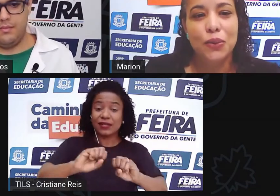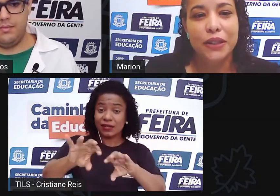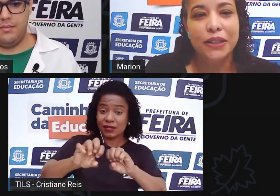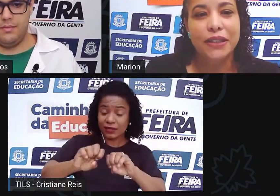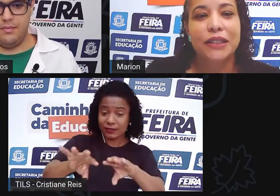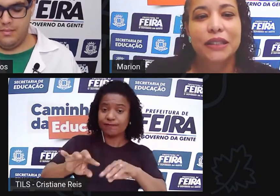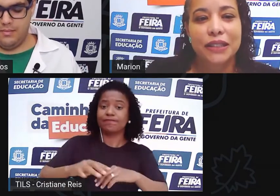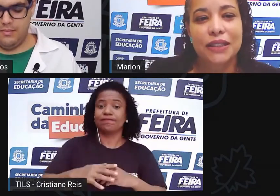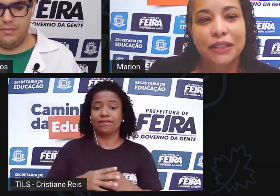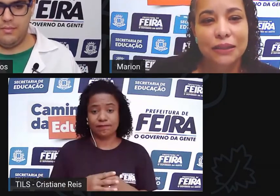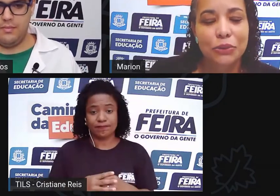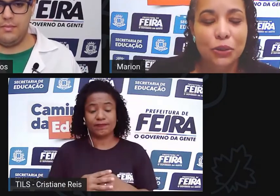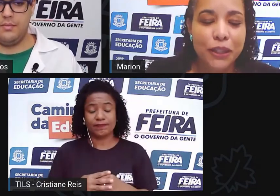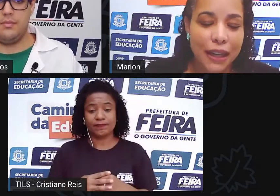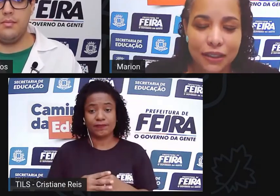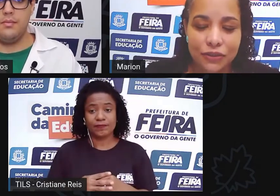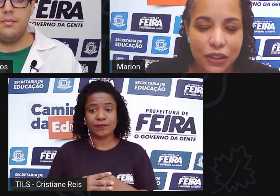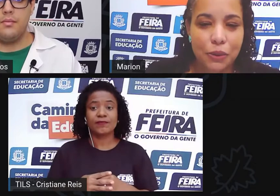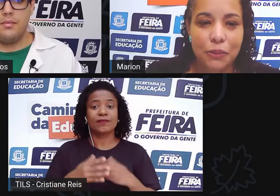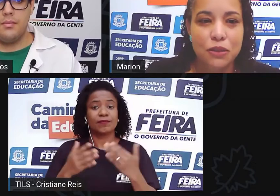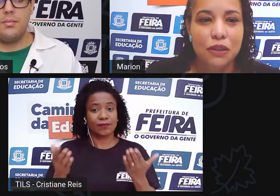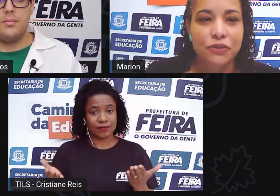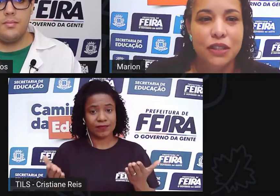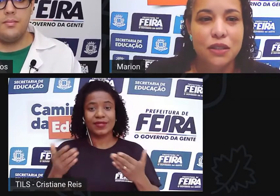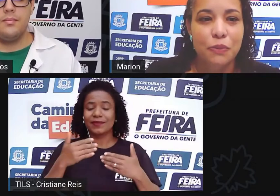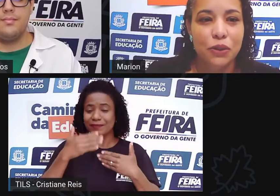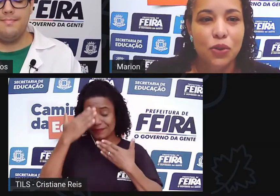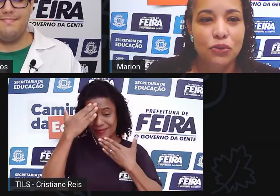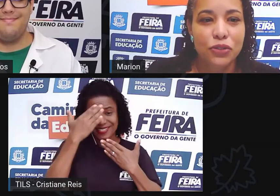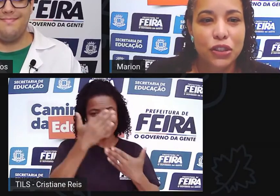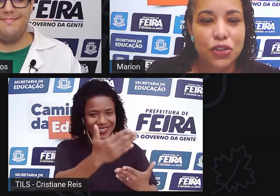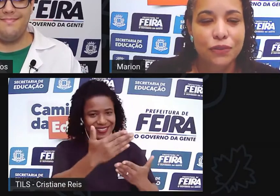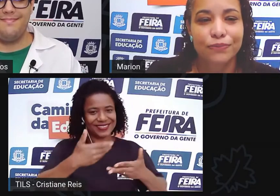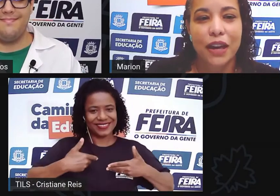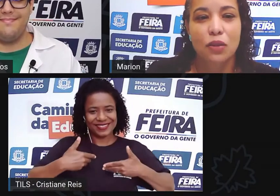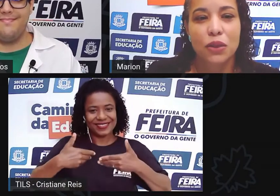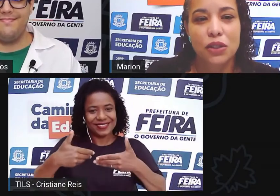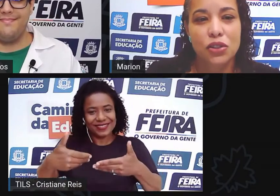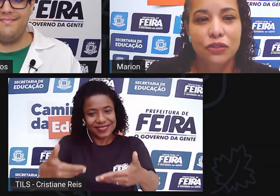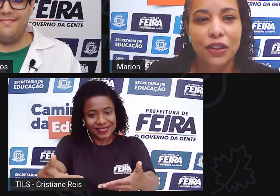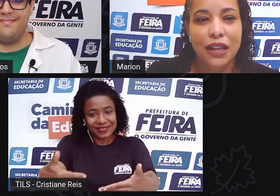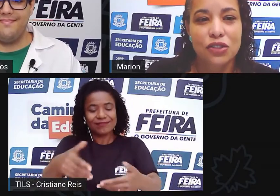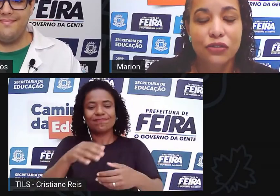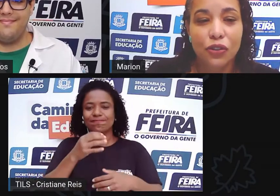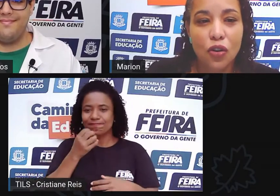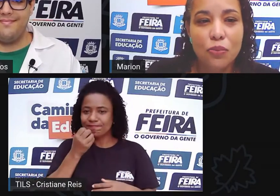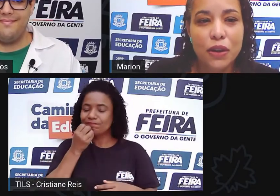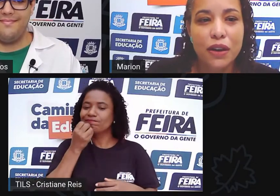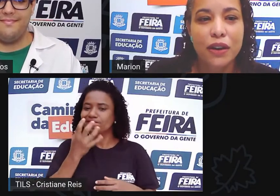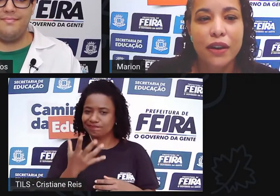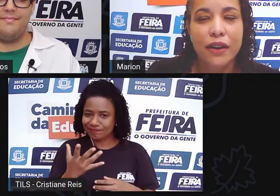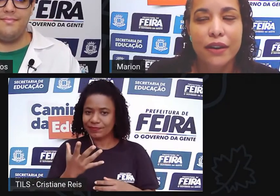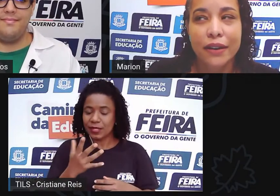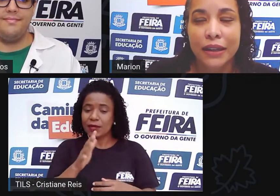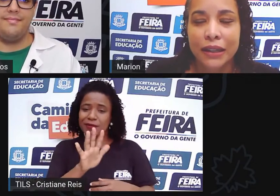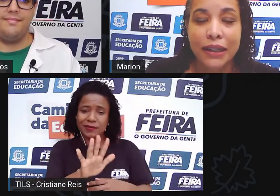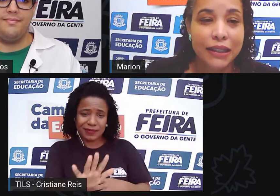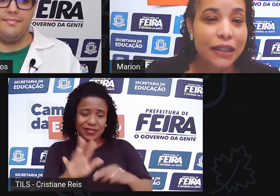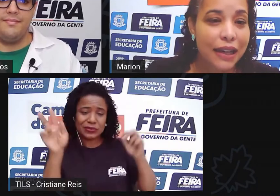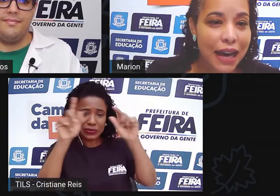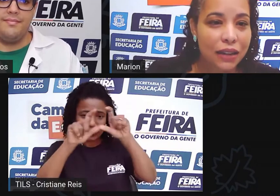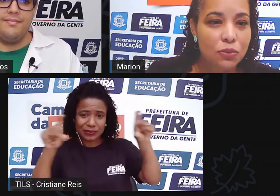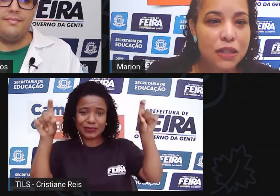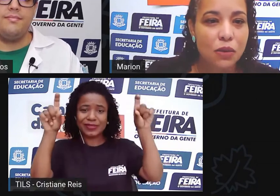Então, muito obrigada, Felipe, mais uma vez pelo convite. Realmente, falar de fome